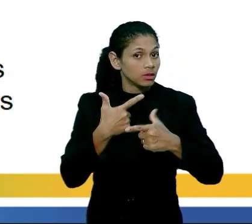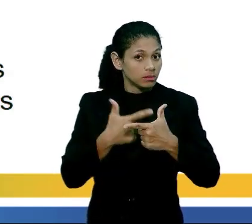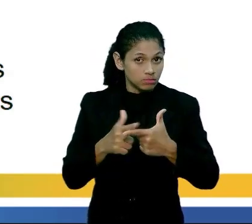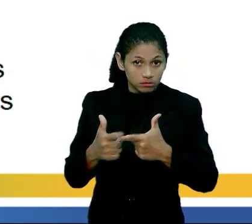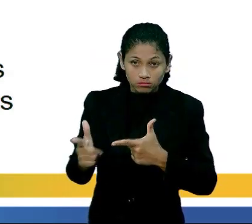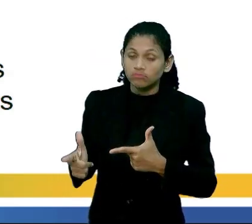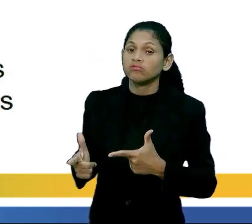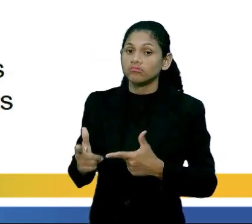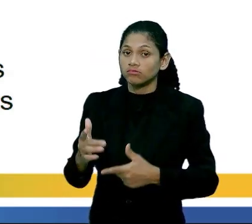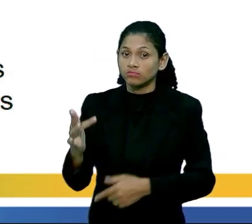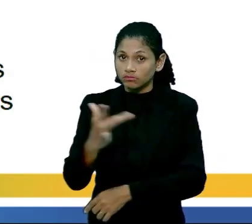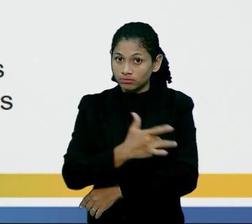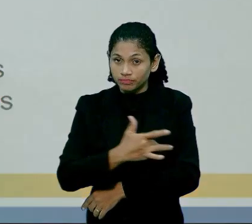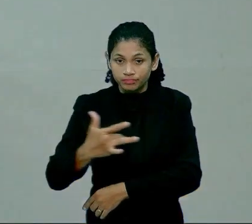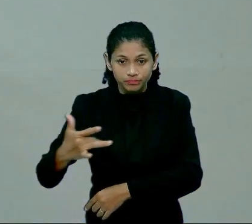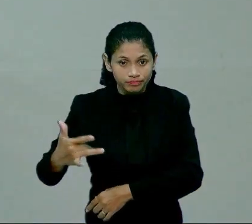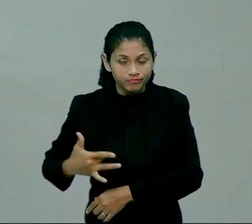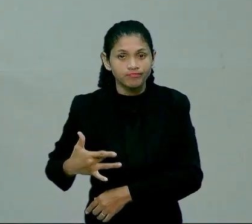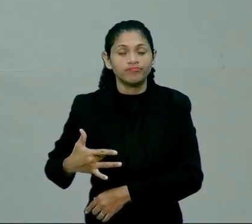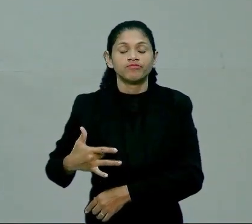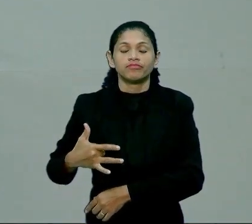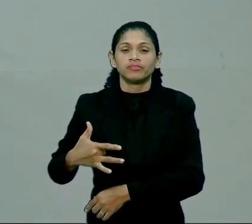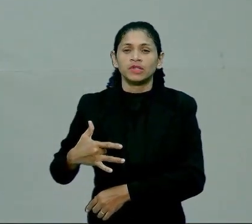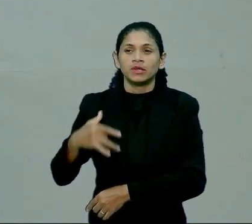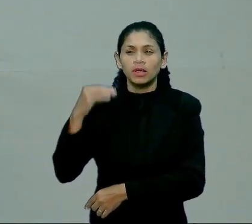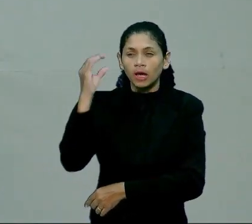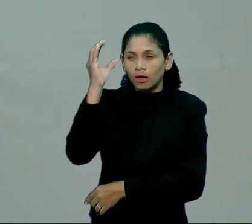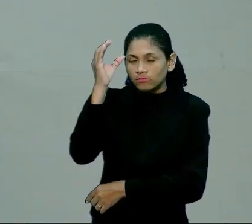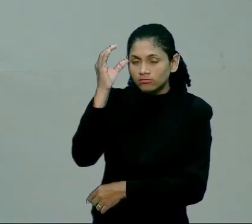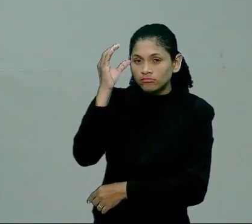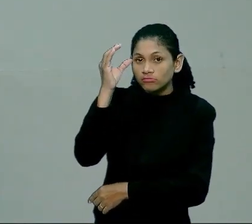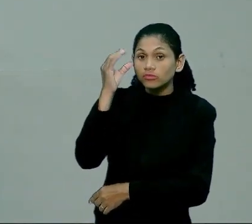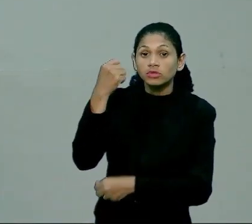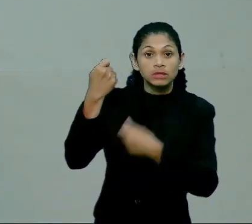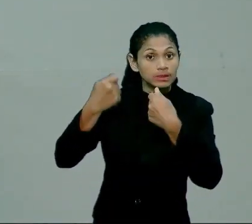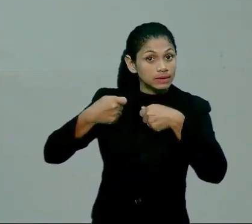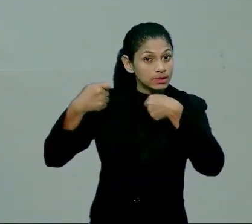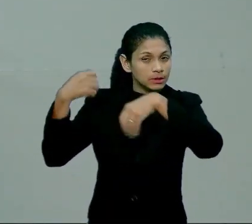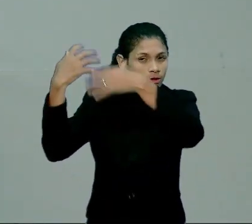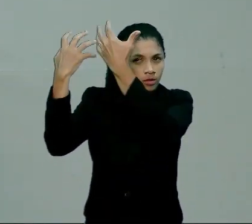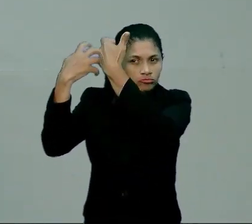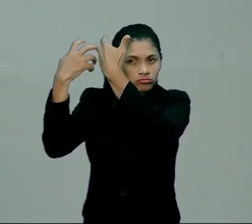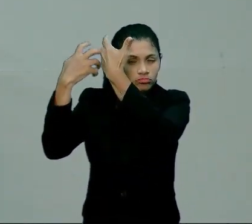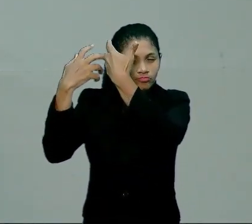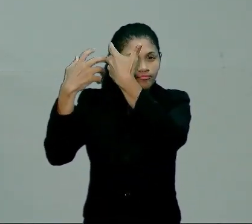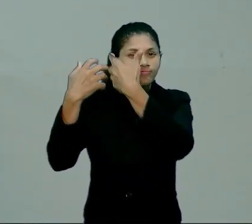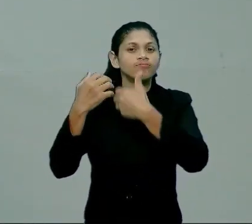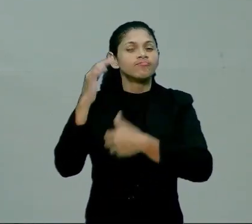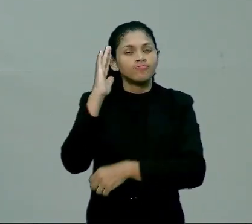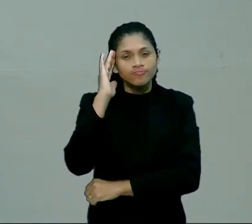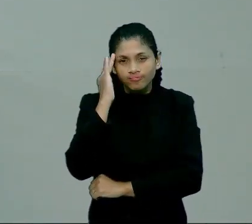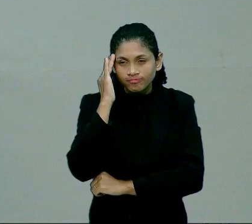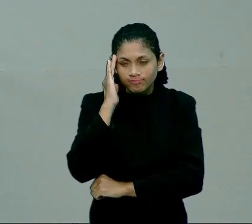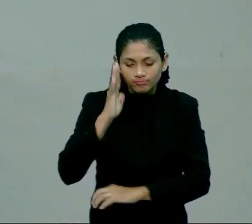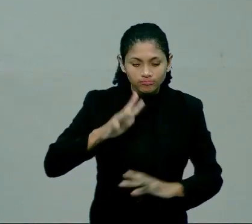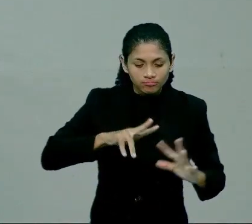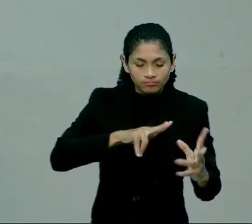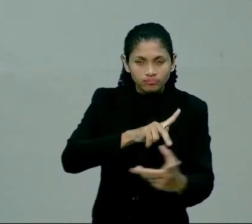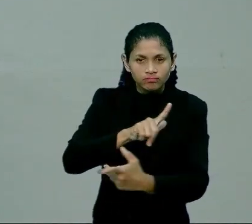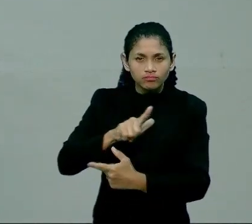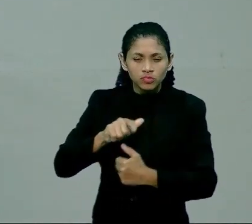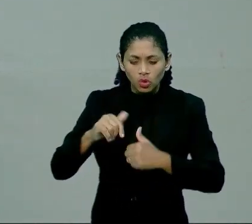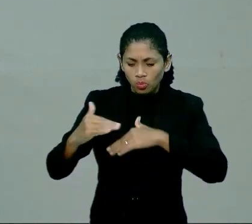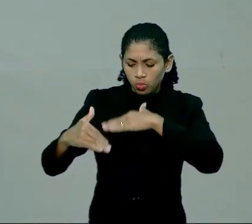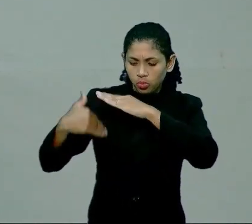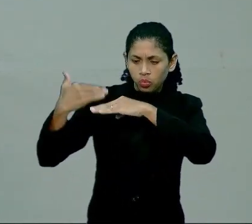valer a compreensão, a consciência, essa reflexão de entender o universo, a construção cultural, o